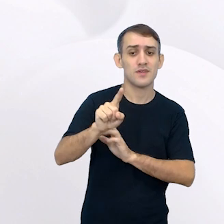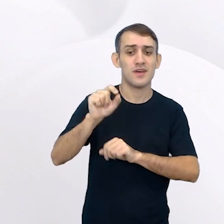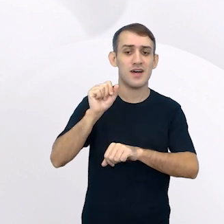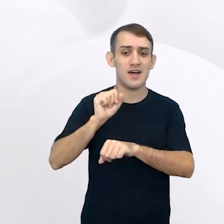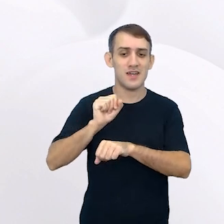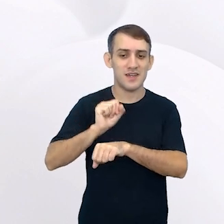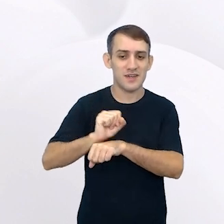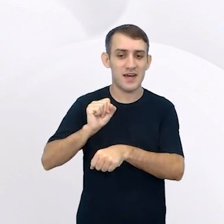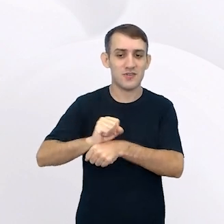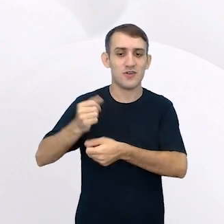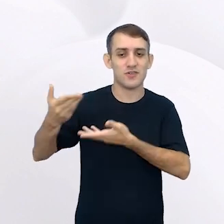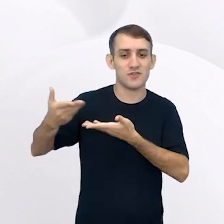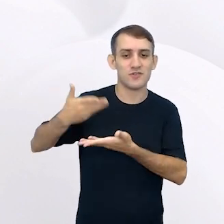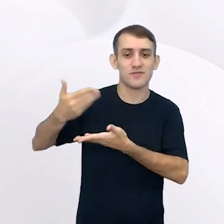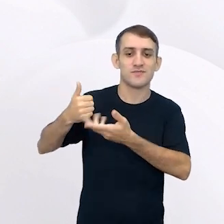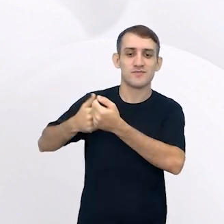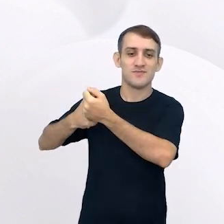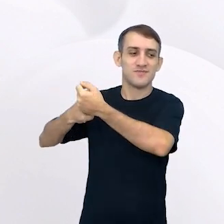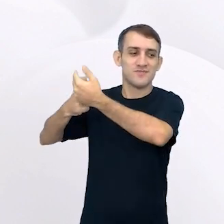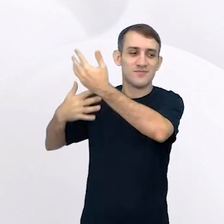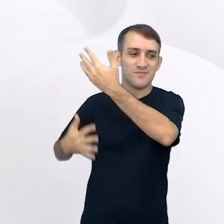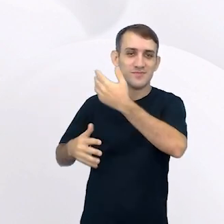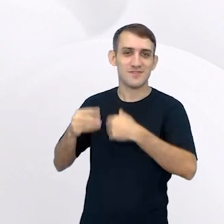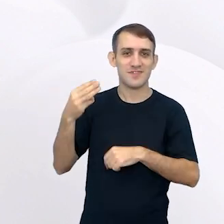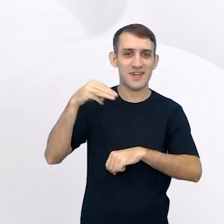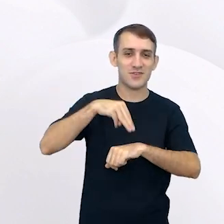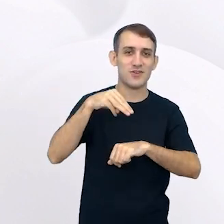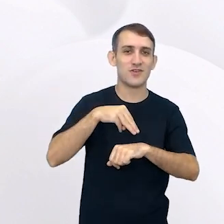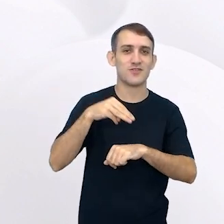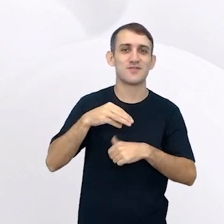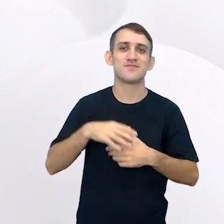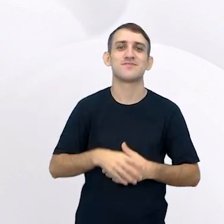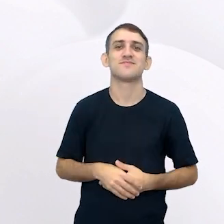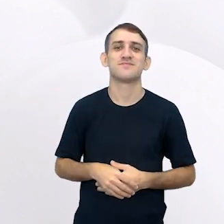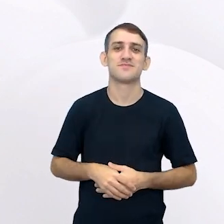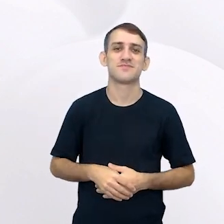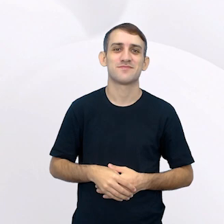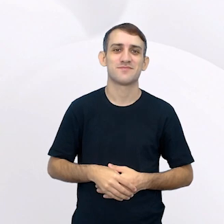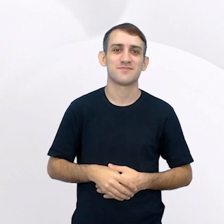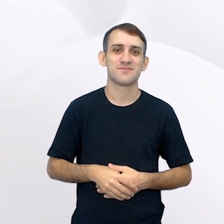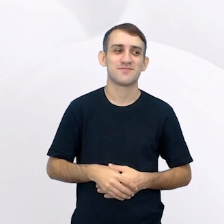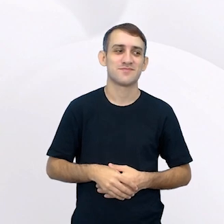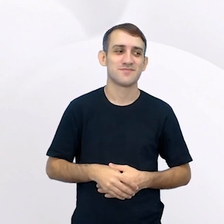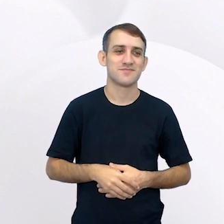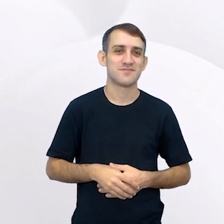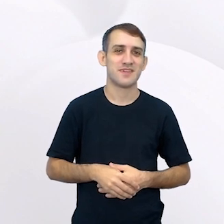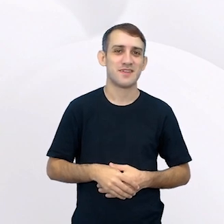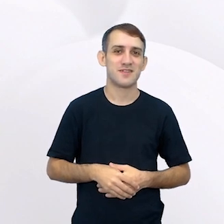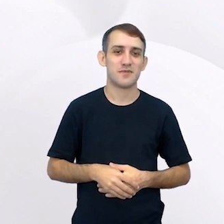uma interação no chat. Produção, 3 minutos, por favor.